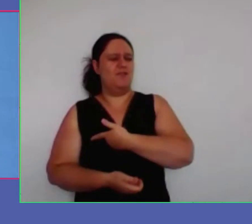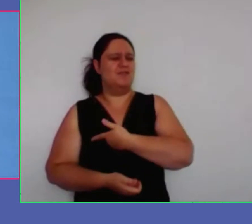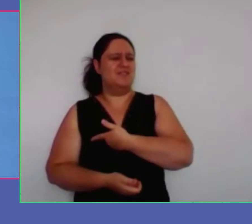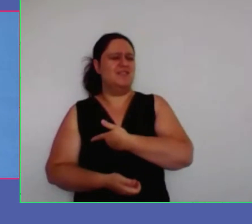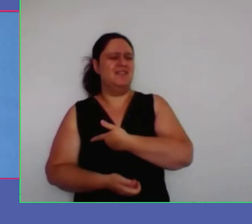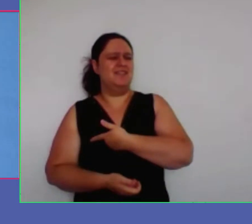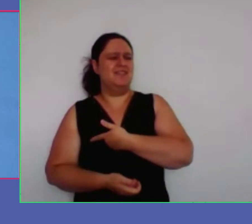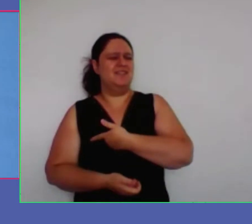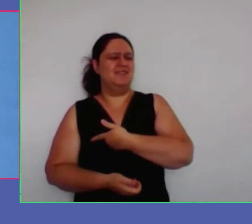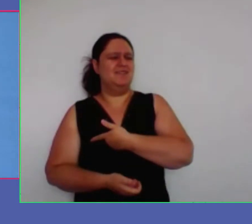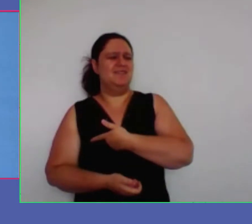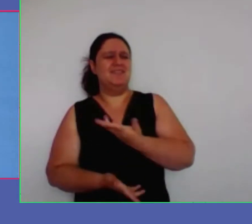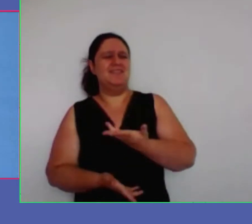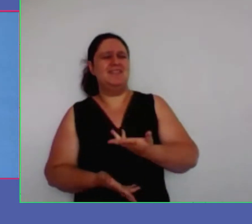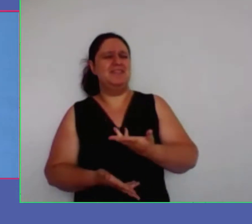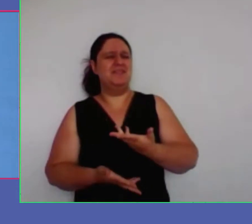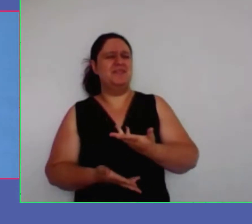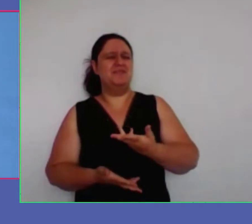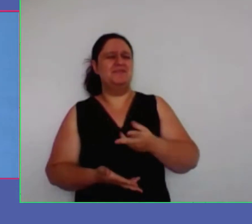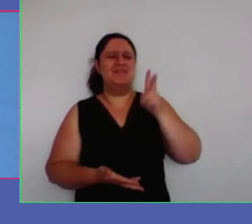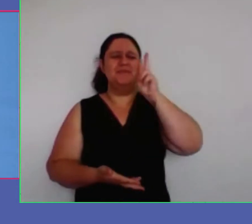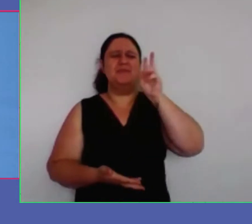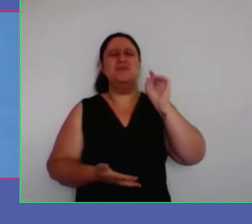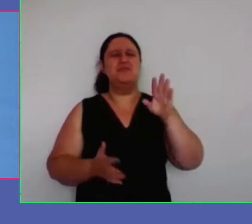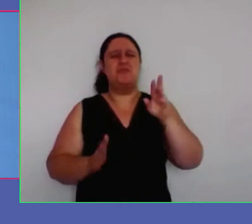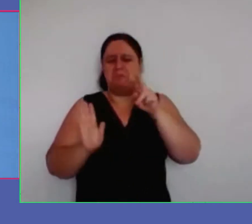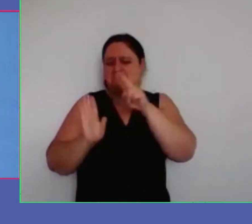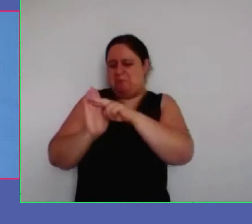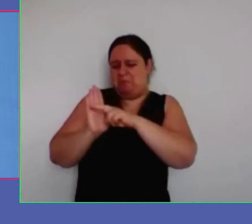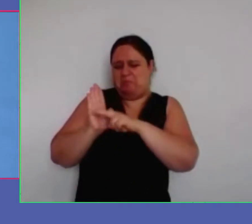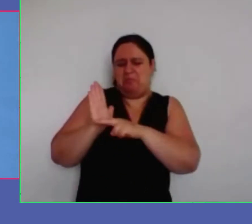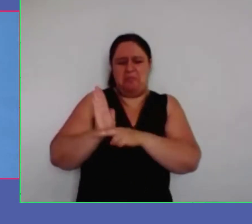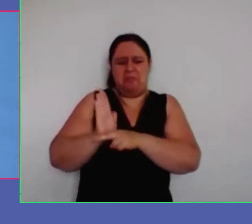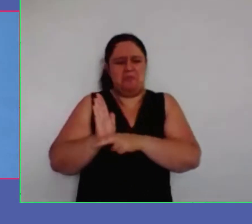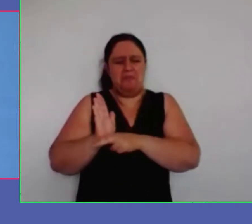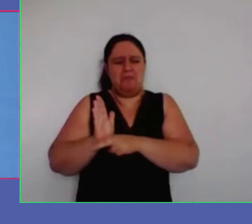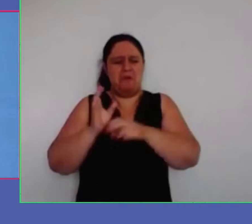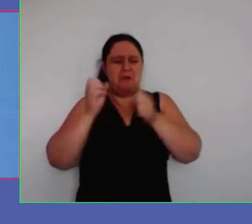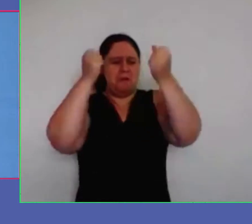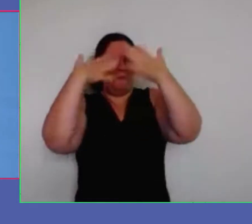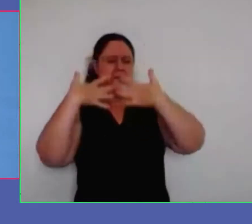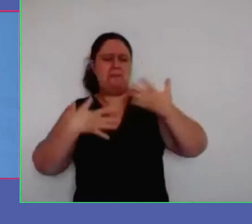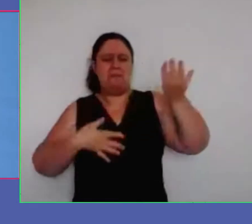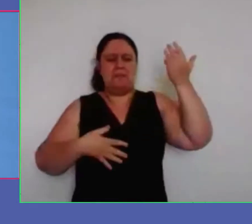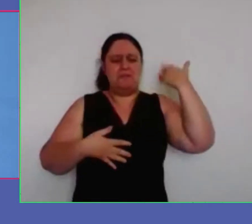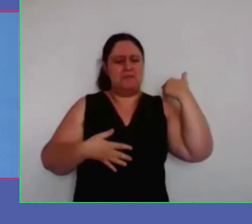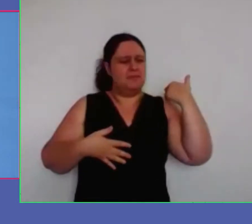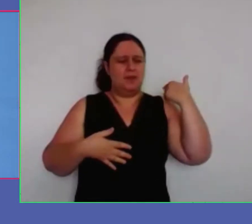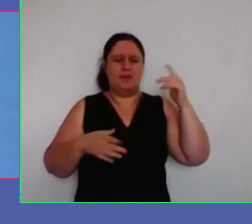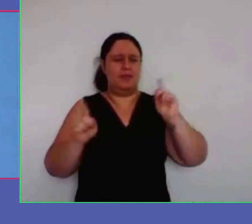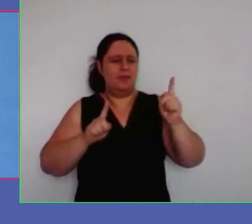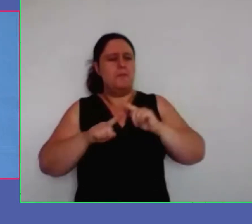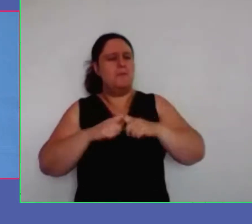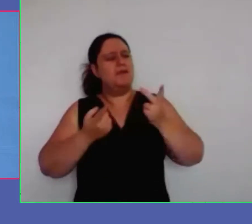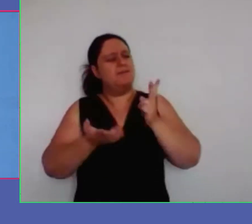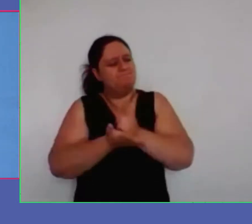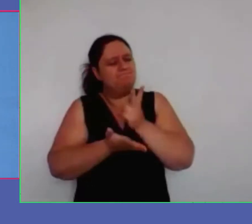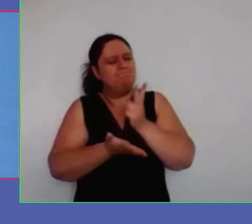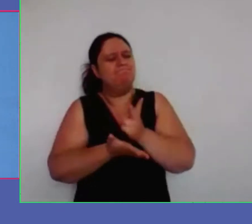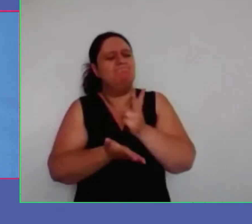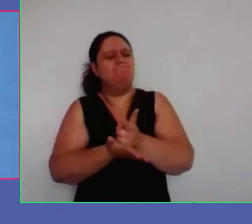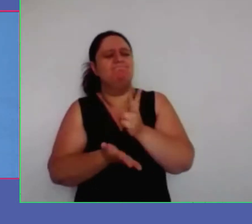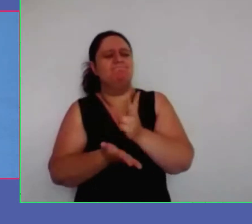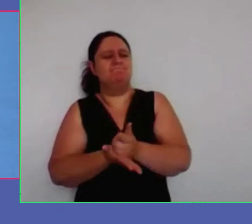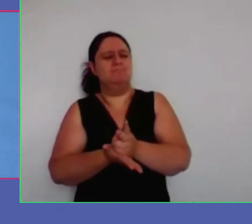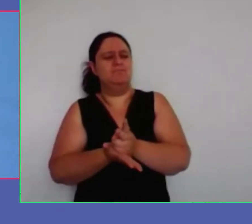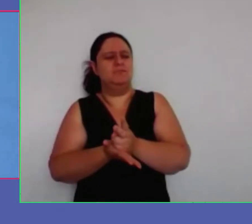em metodologias, não nos fixamos nas bênçãos adquiridas, mas nós queremos continuar seguindo o Espírito